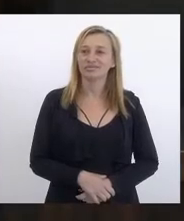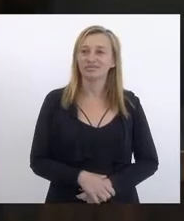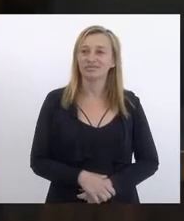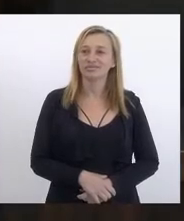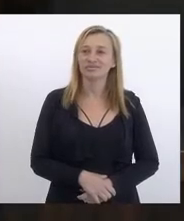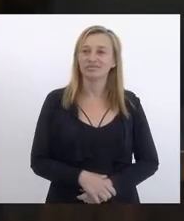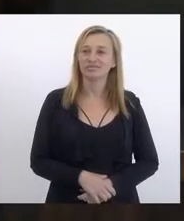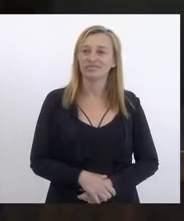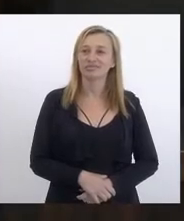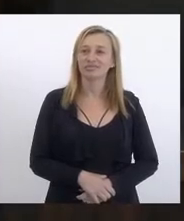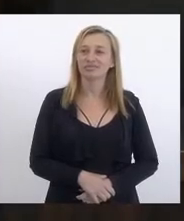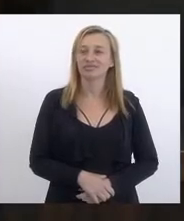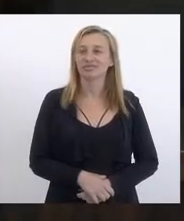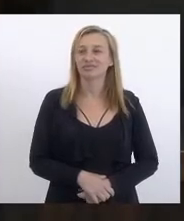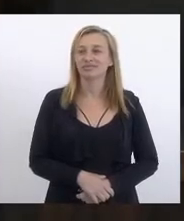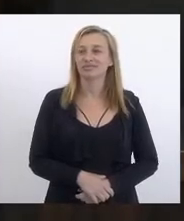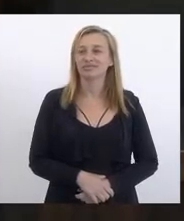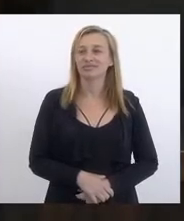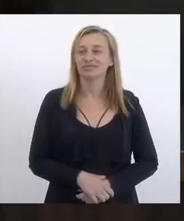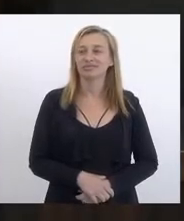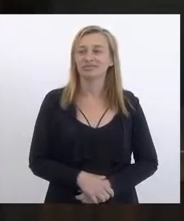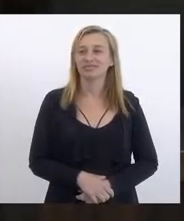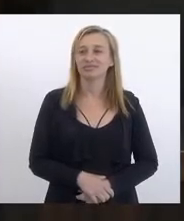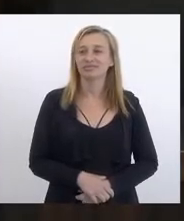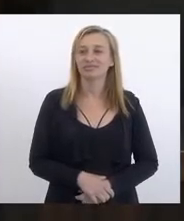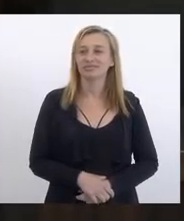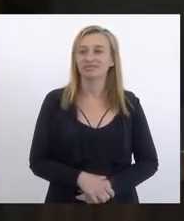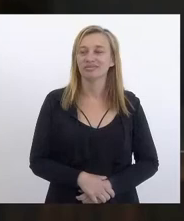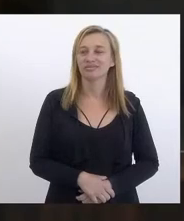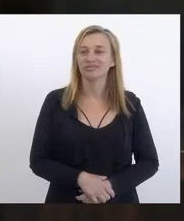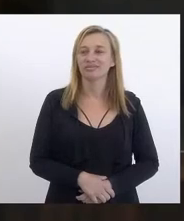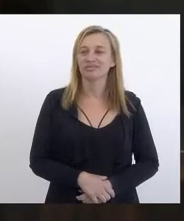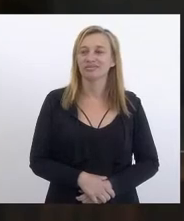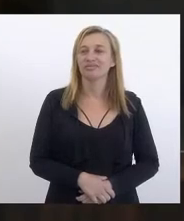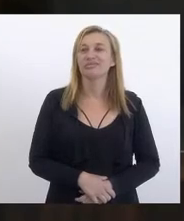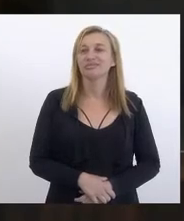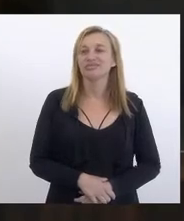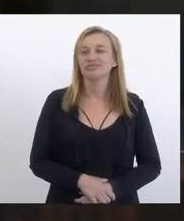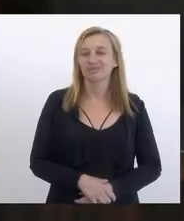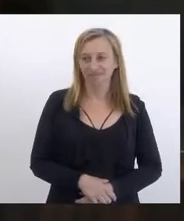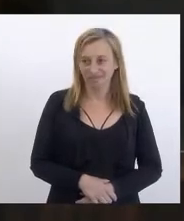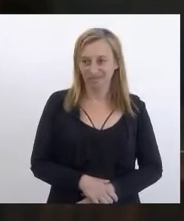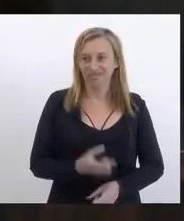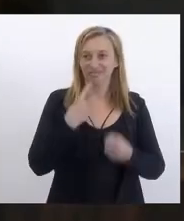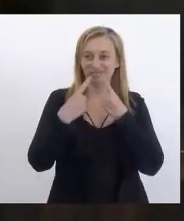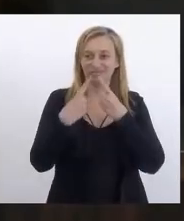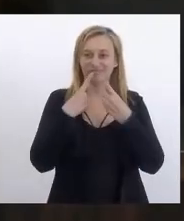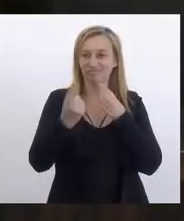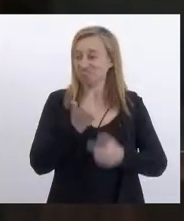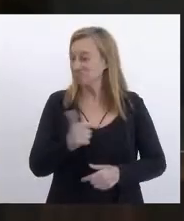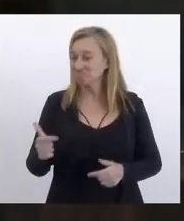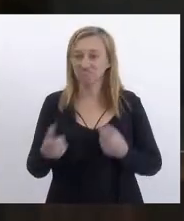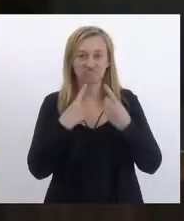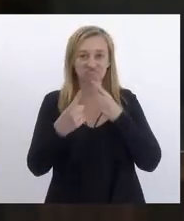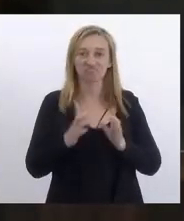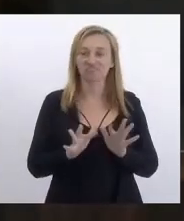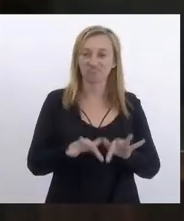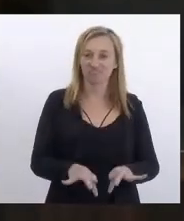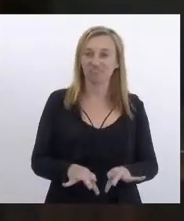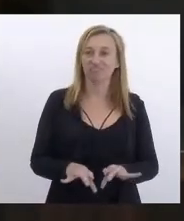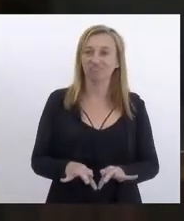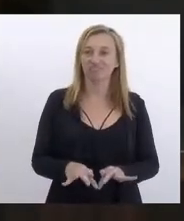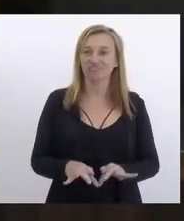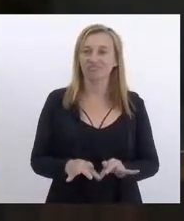Os pareceres emitidos em discussão. Não havendo quem queira discutir, encerrada a